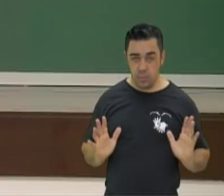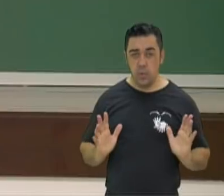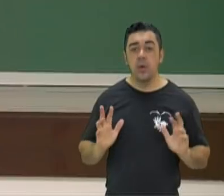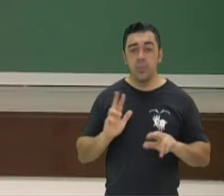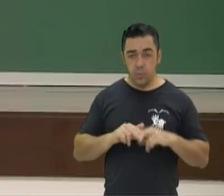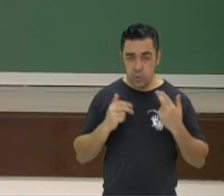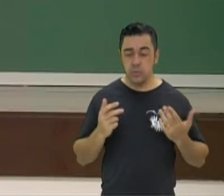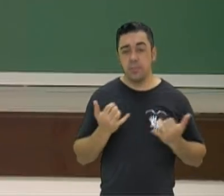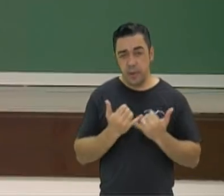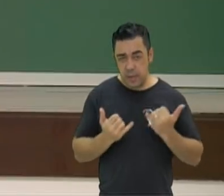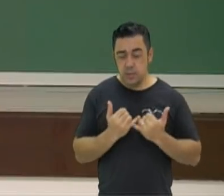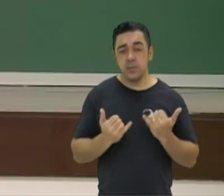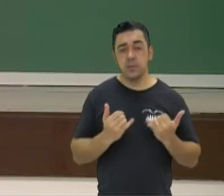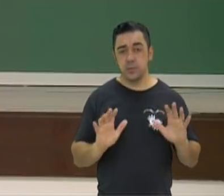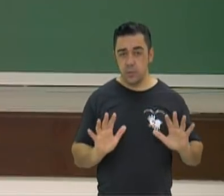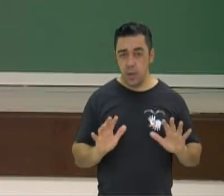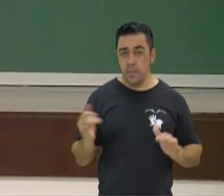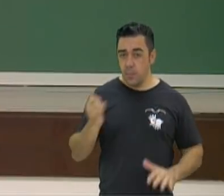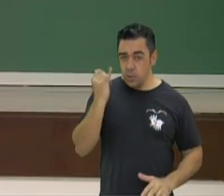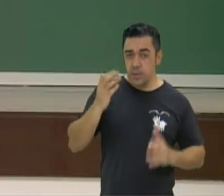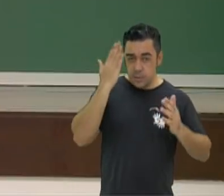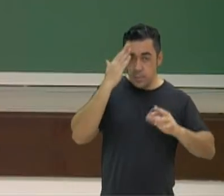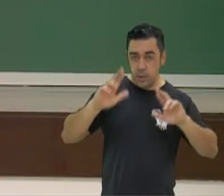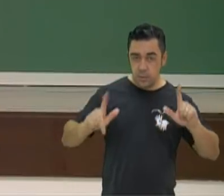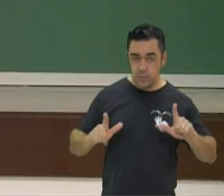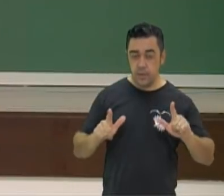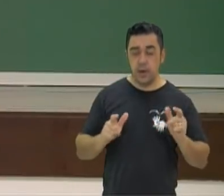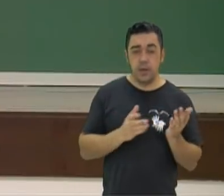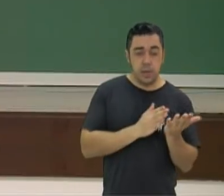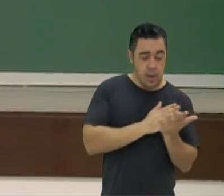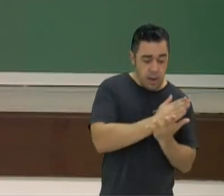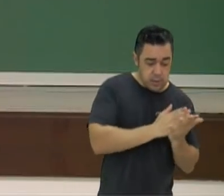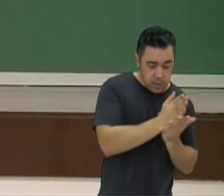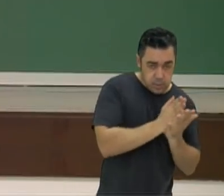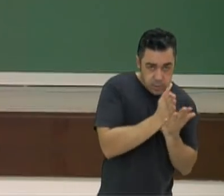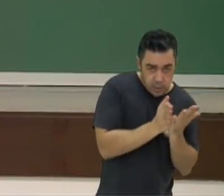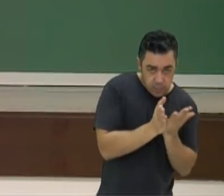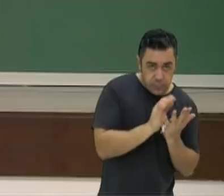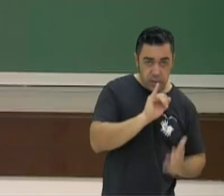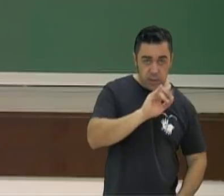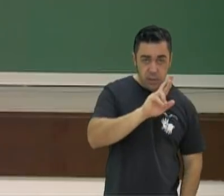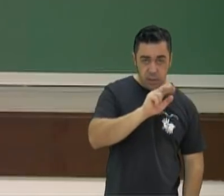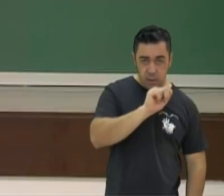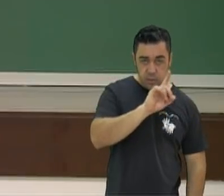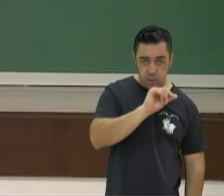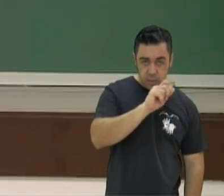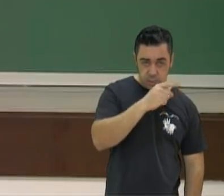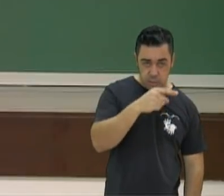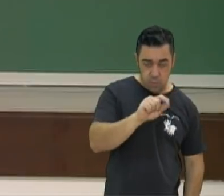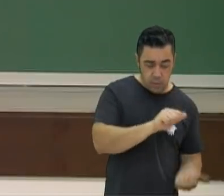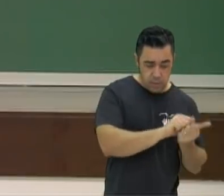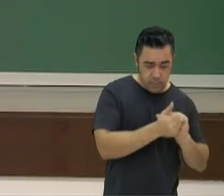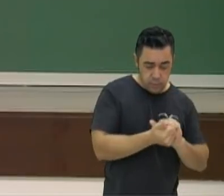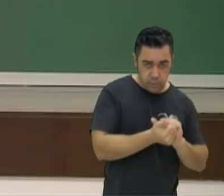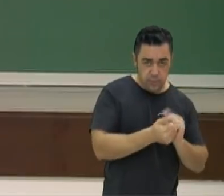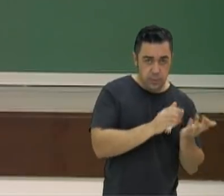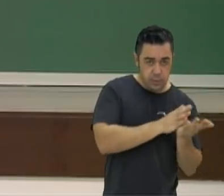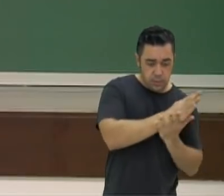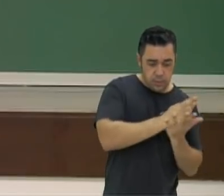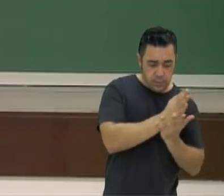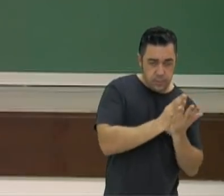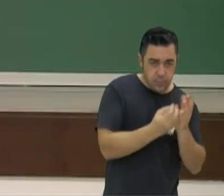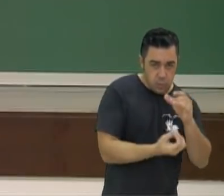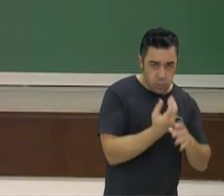semelhantes, ok? Então, é importante saber isso, a diferença entre irradiação adaptativa, que você tem um ancestral comum que dá origem a várias espécies,